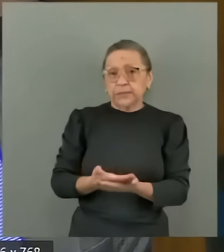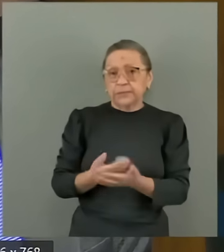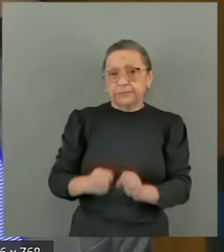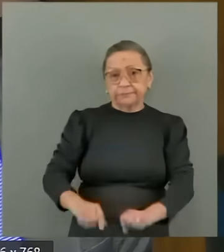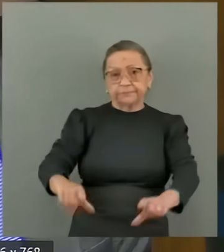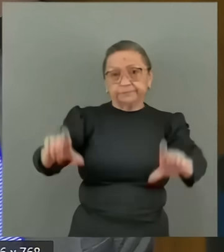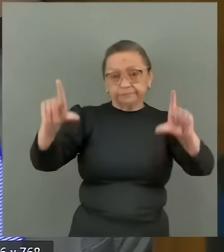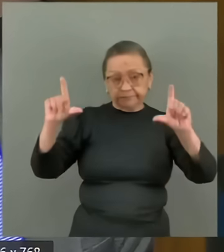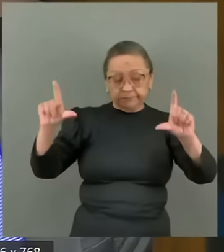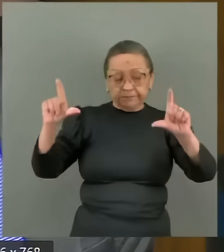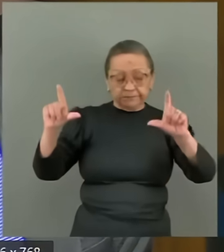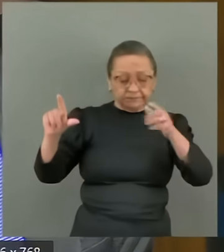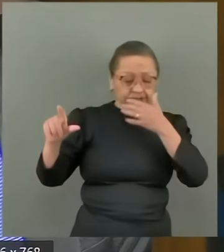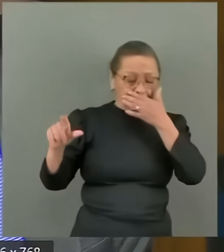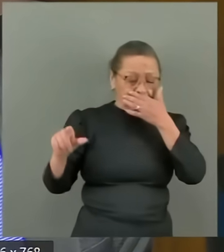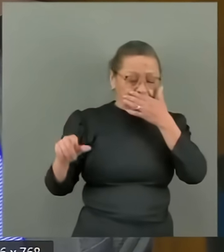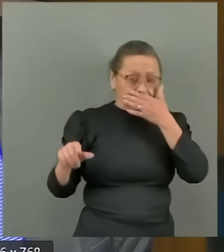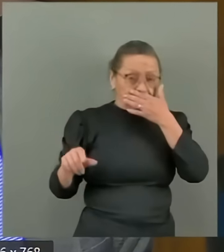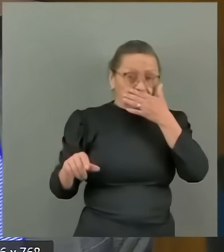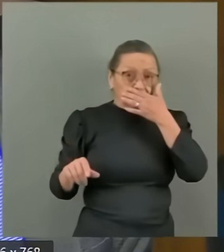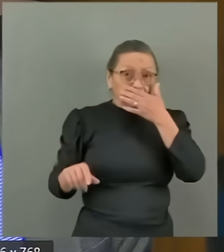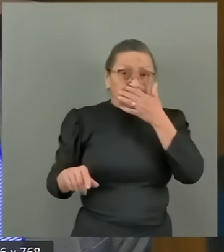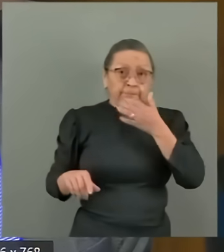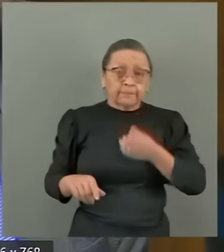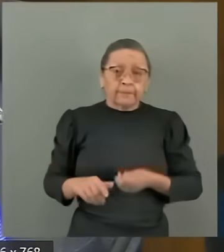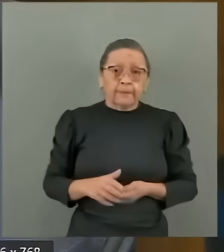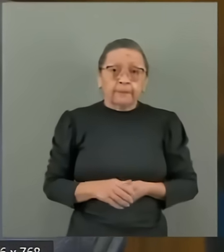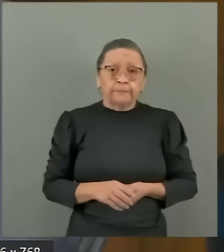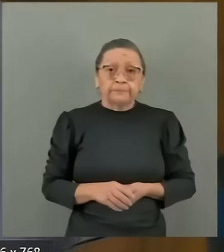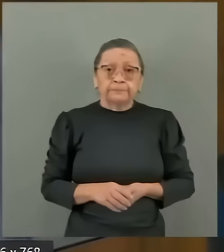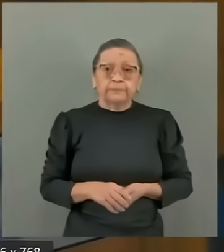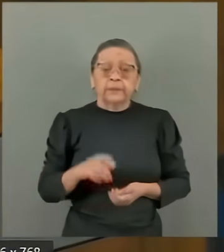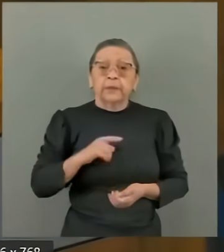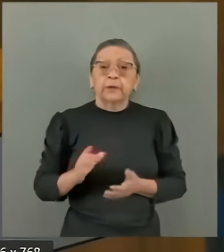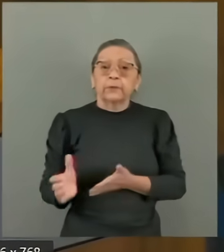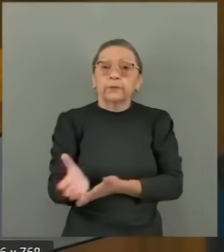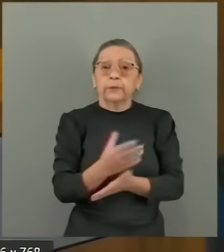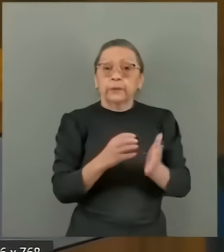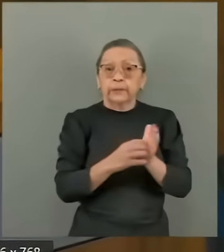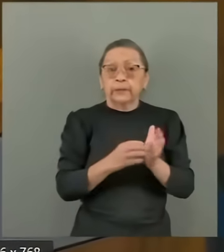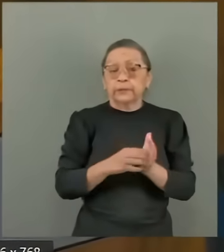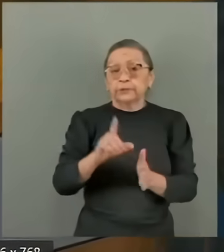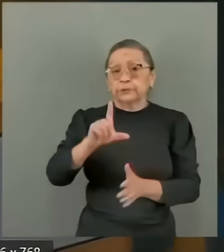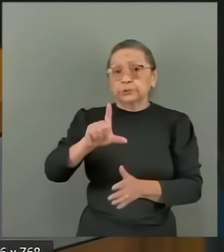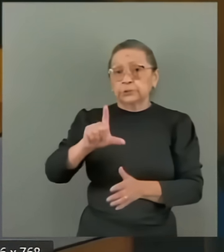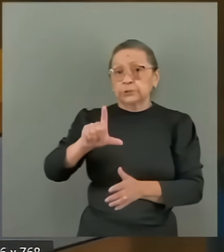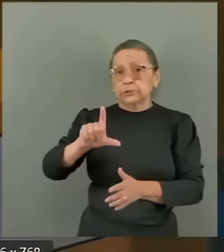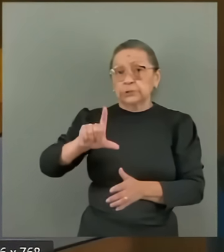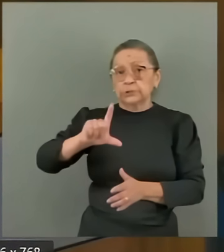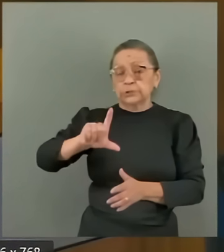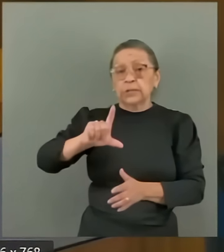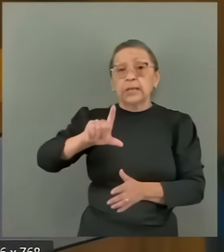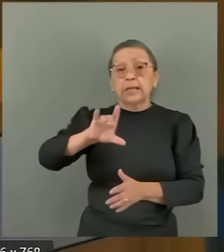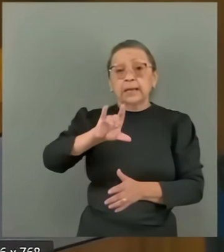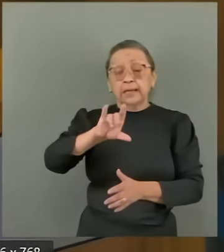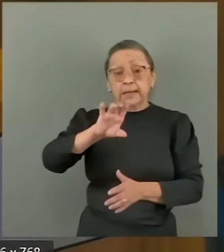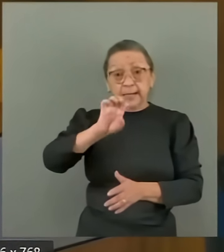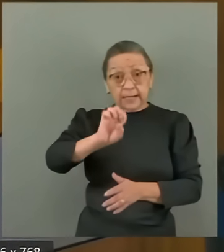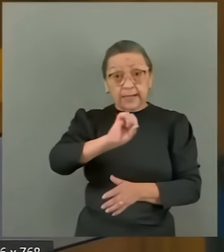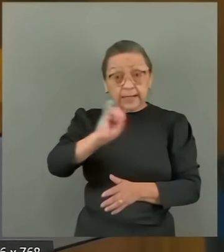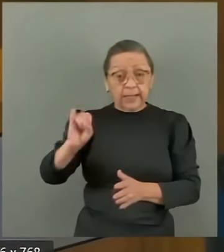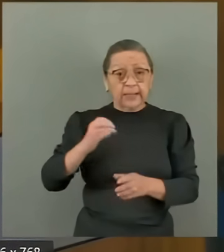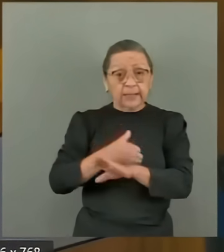no telão, mas dados da LAI, né, que é a Lei de Acesso à Informação, mostram que no final